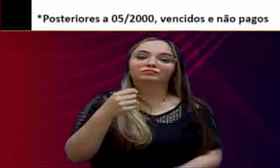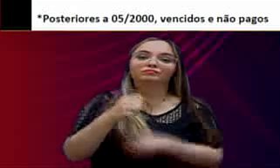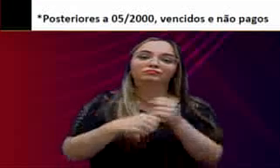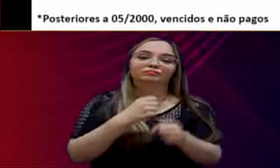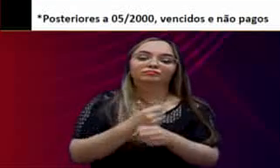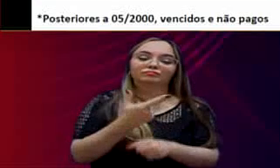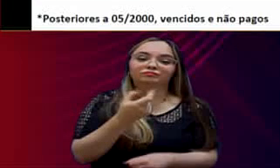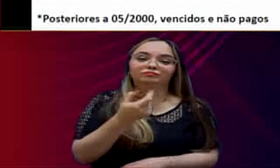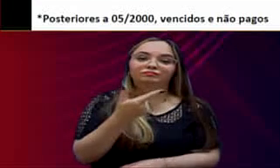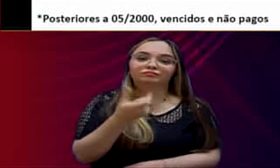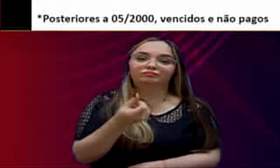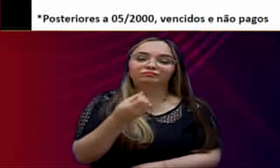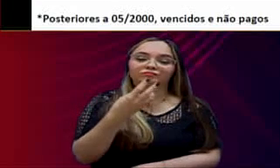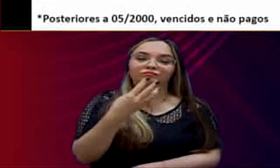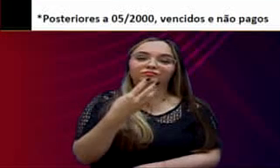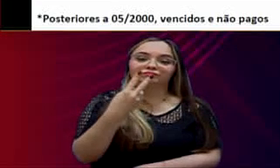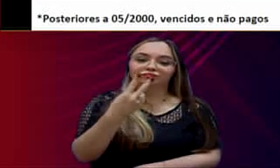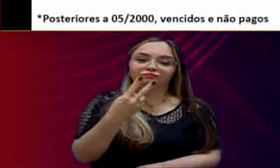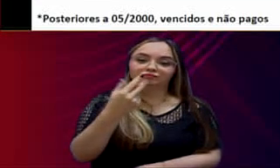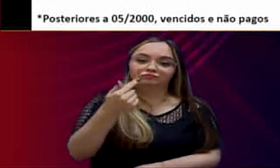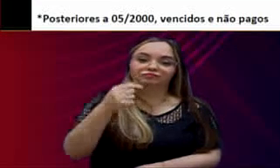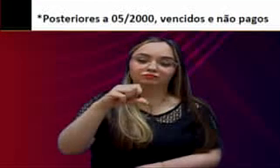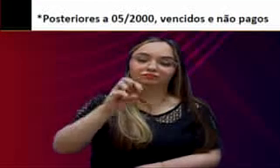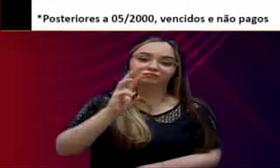287 milhões 7508